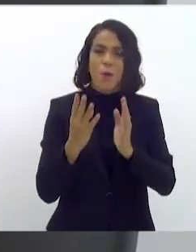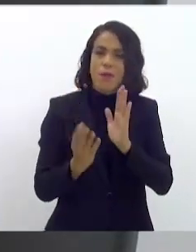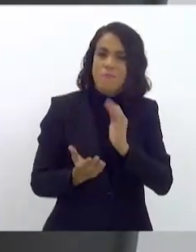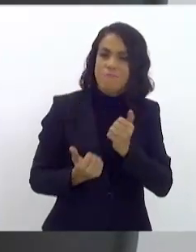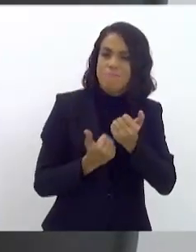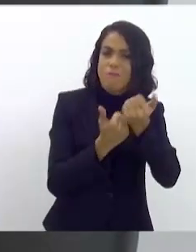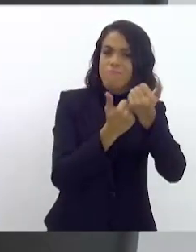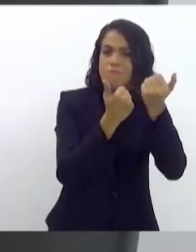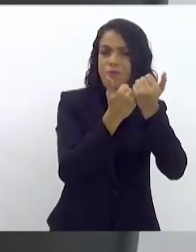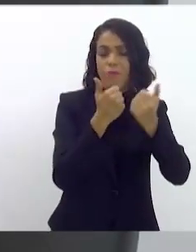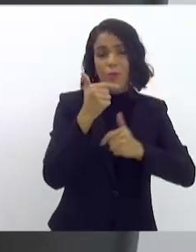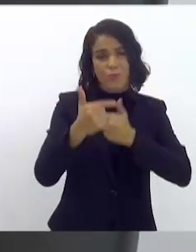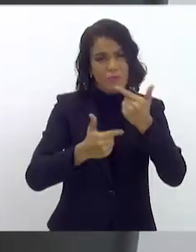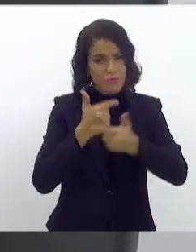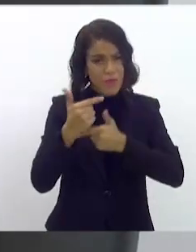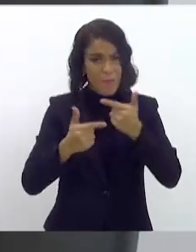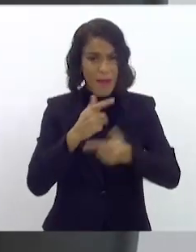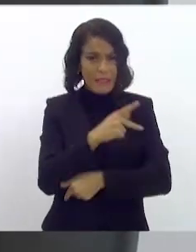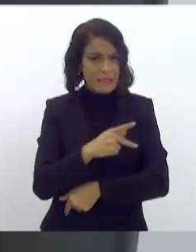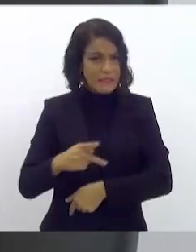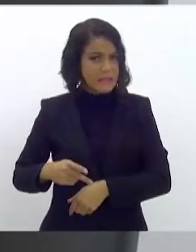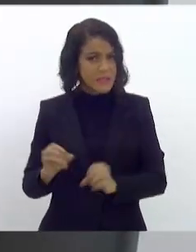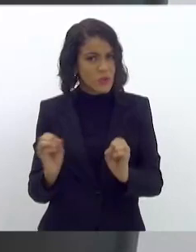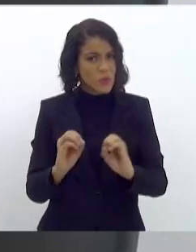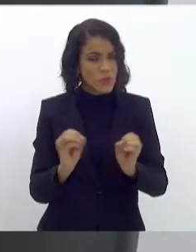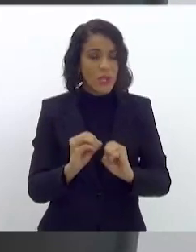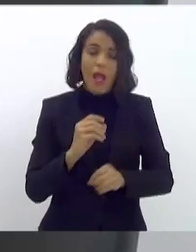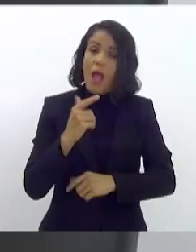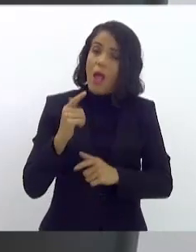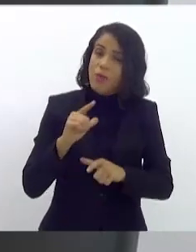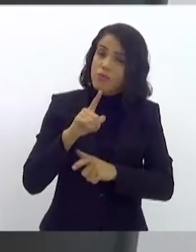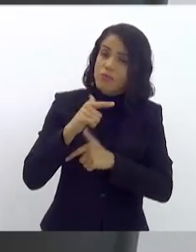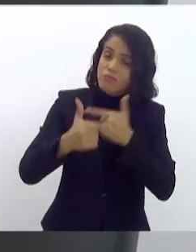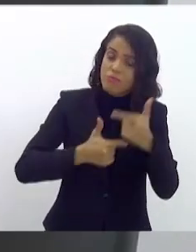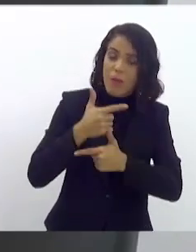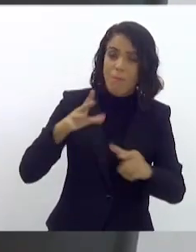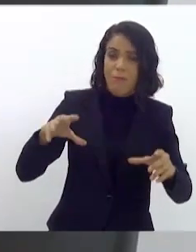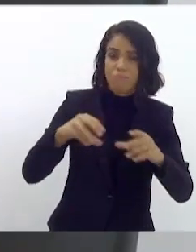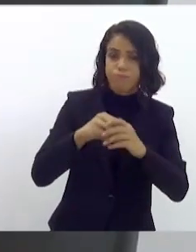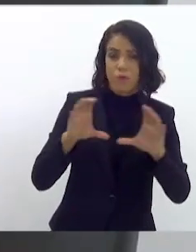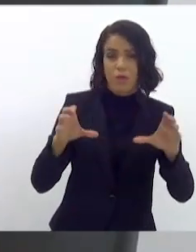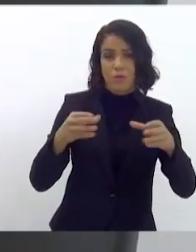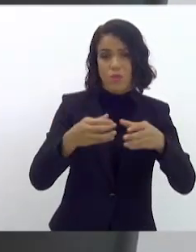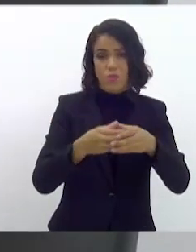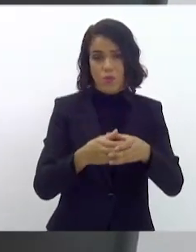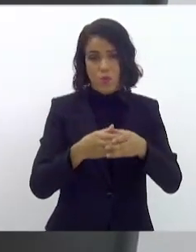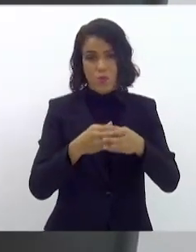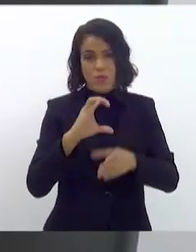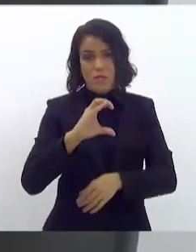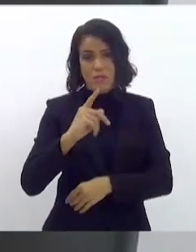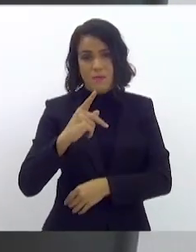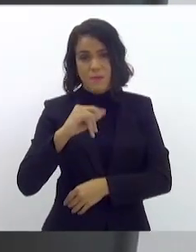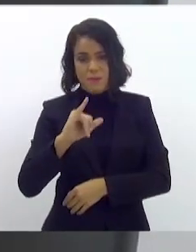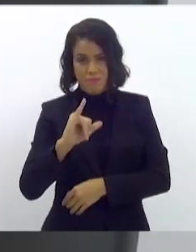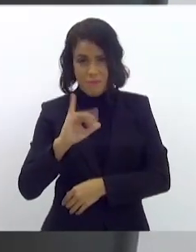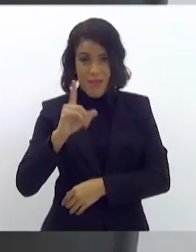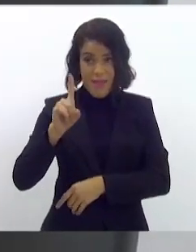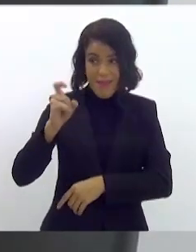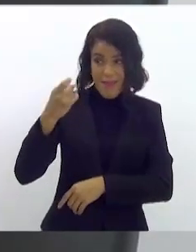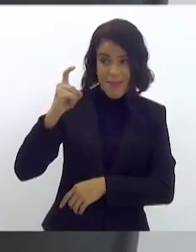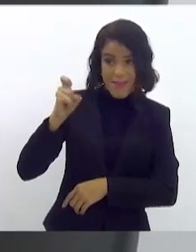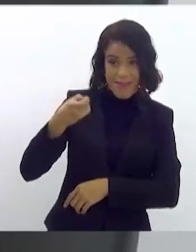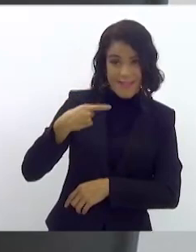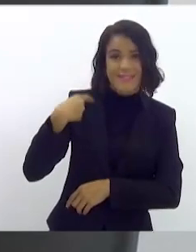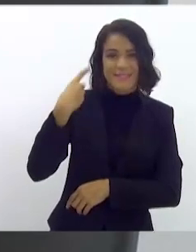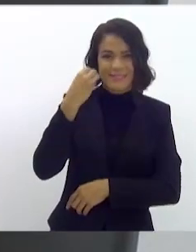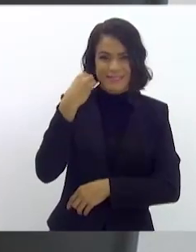é um trabalho exatamente de todos os integrantes da CPI. E quem já conviveu comigo em CPI sabe que a minha